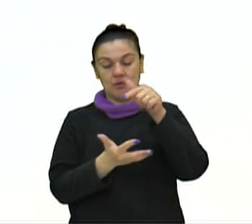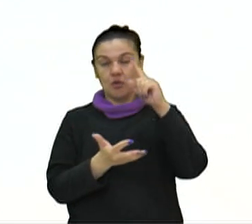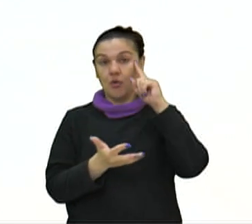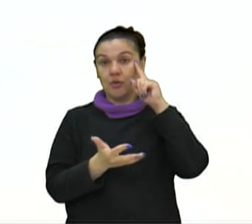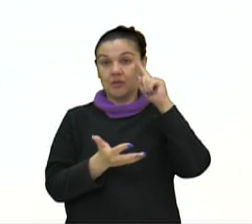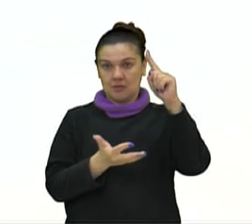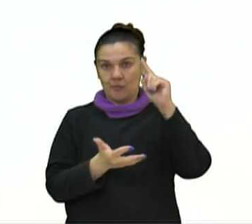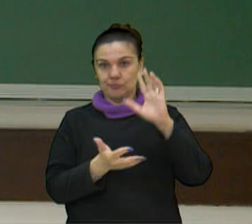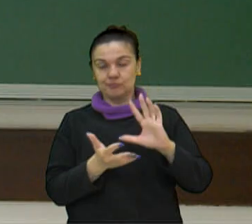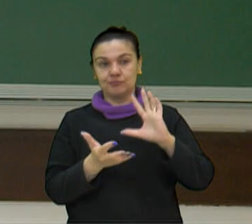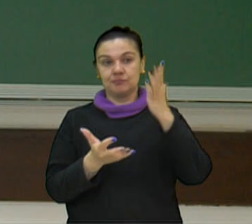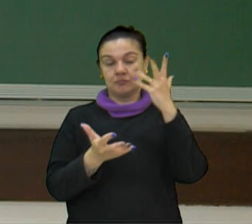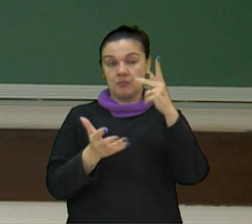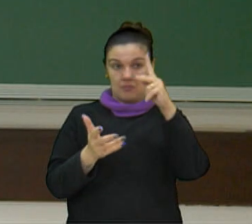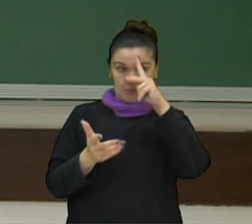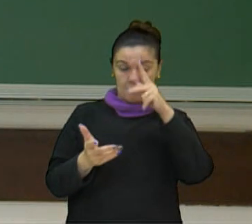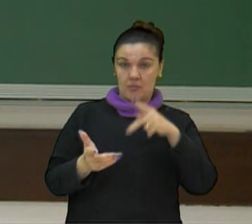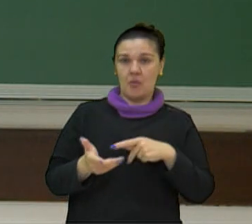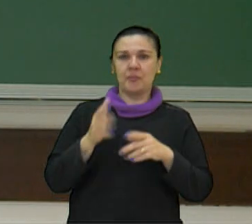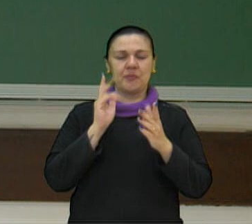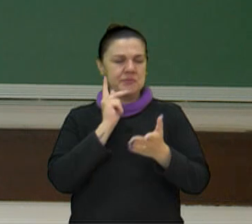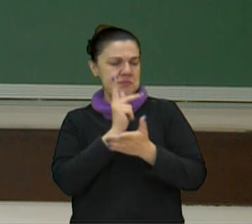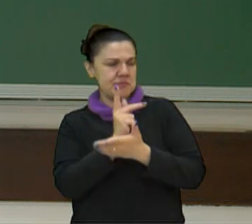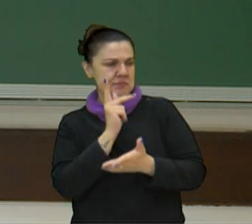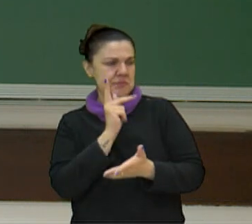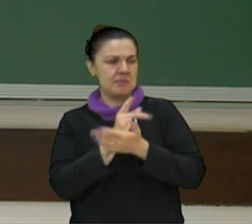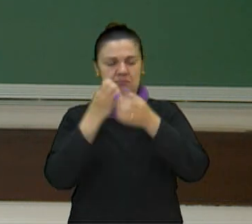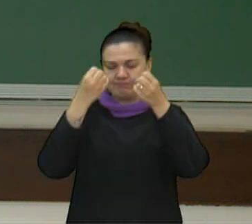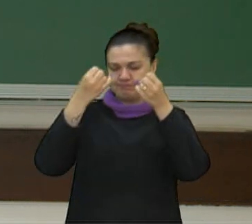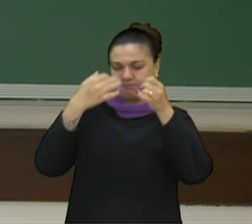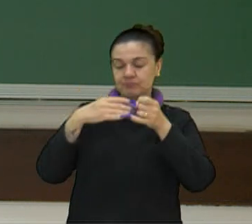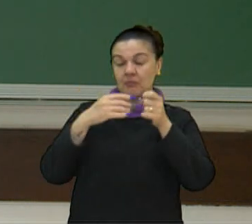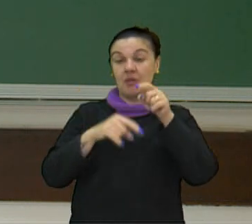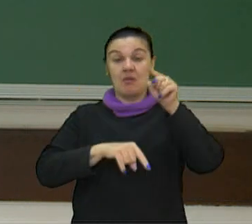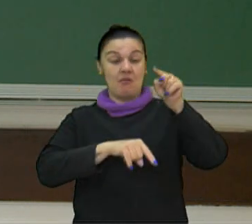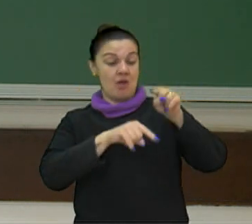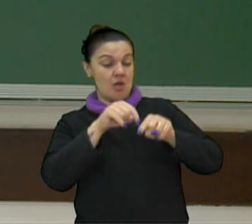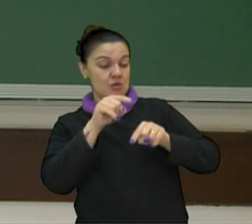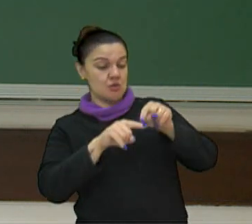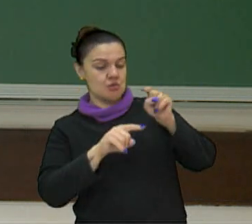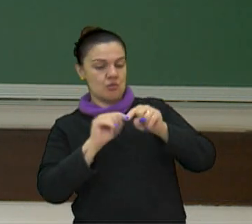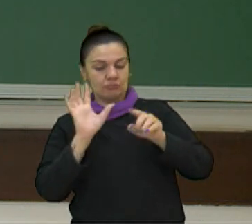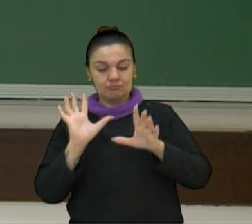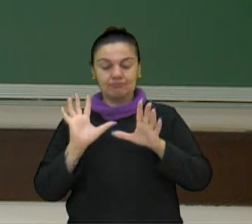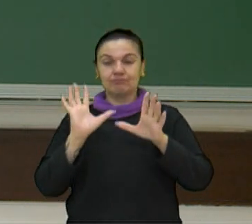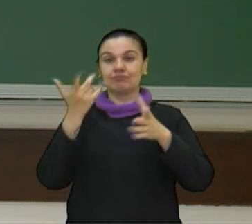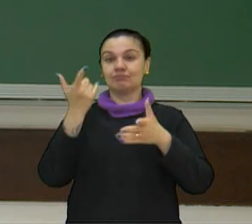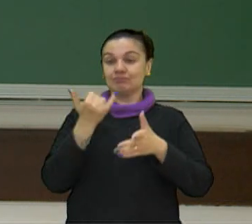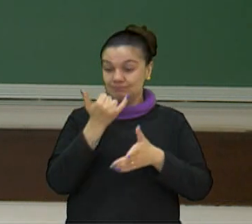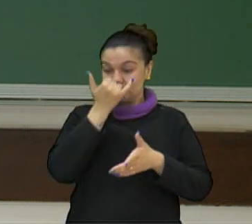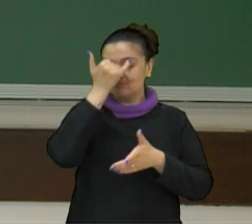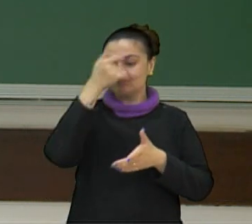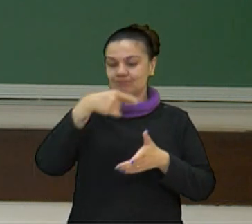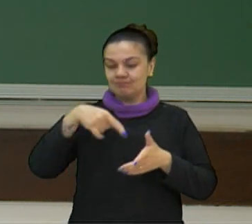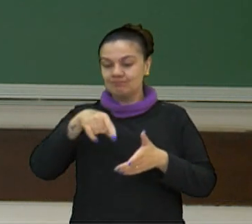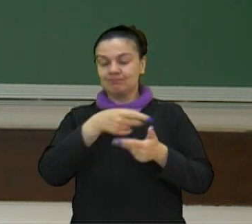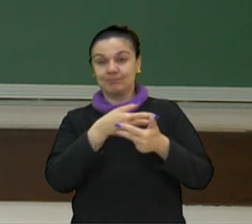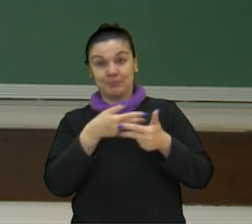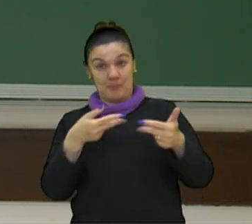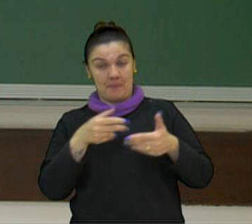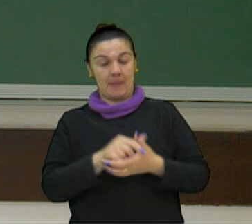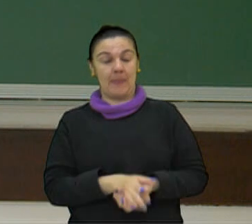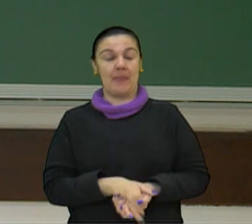como consequência de si mesmo. Então, quando nós consideramos as coisas como consequências de outras, então a gente está